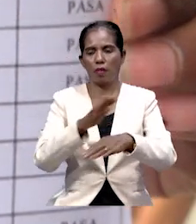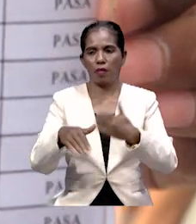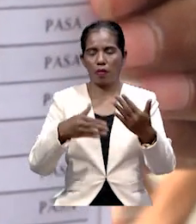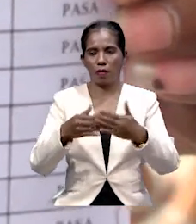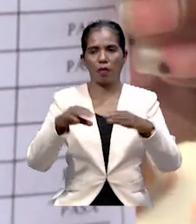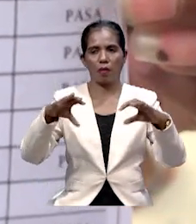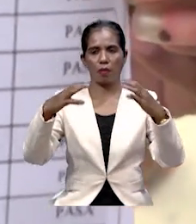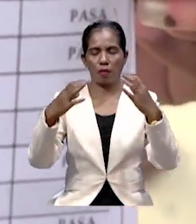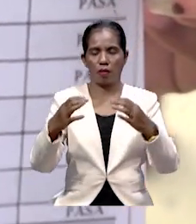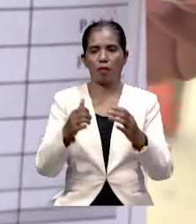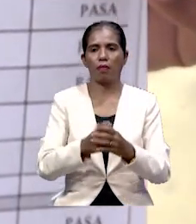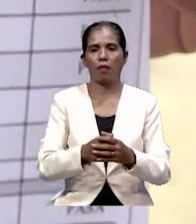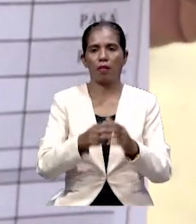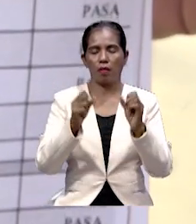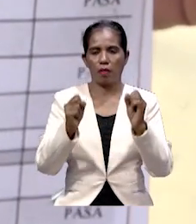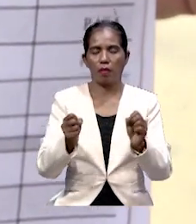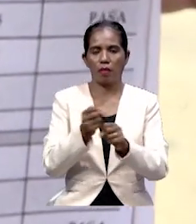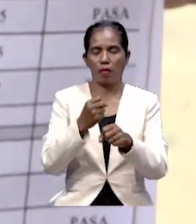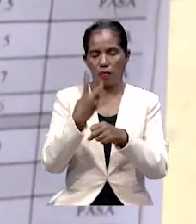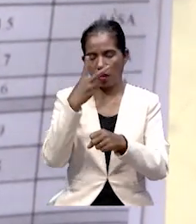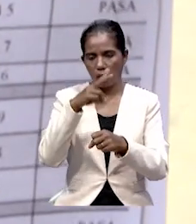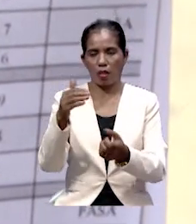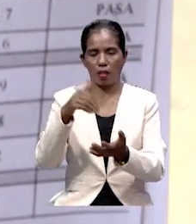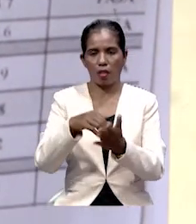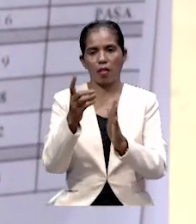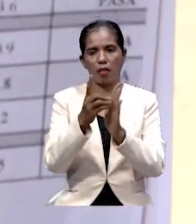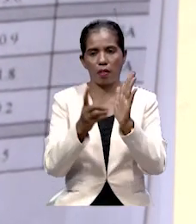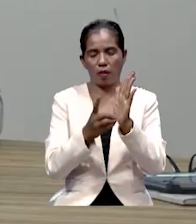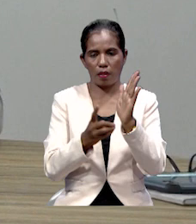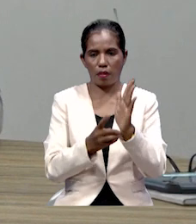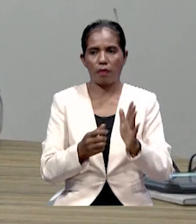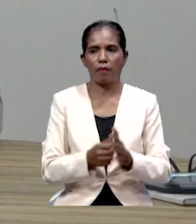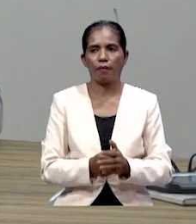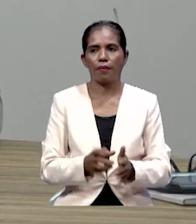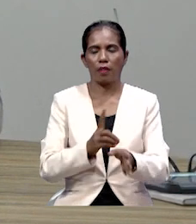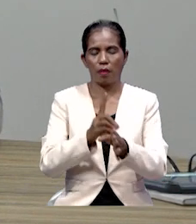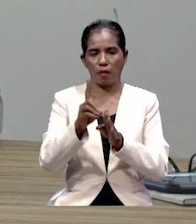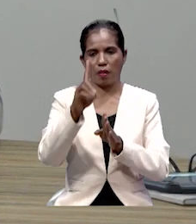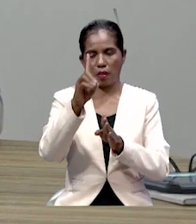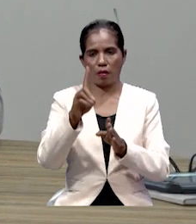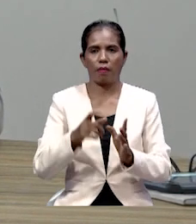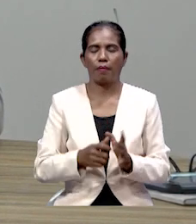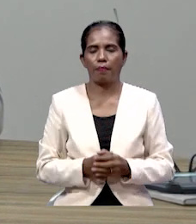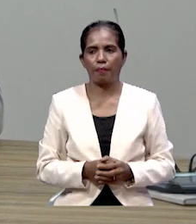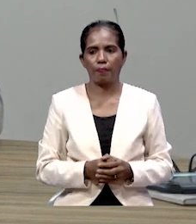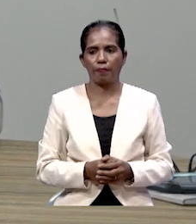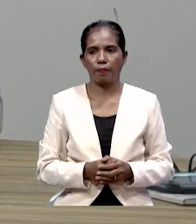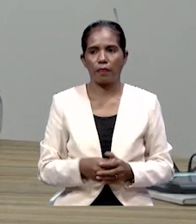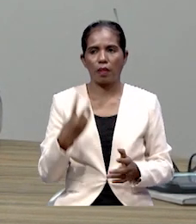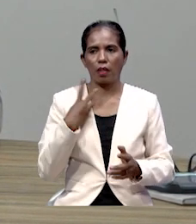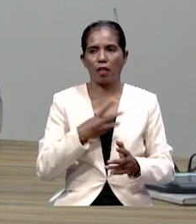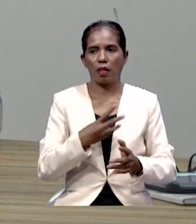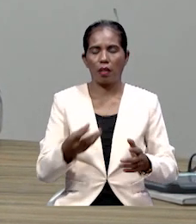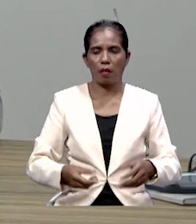Comissão Anticorrupção, rodi halo verificação para dados. Semana aí da ona, e a mim